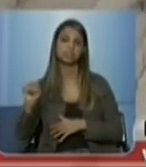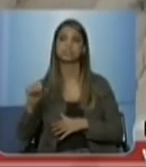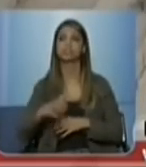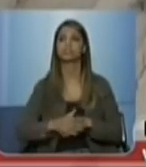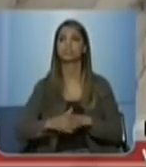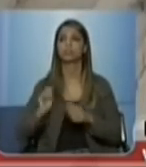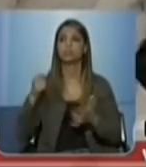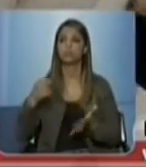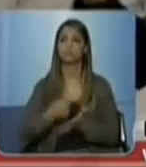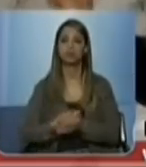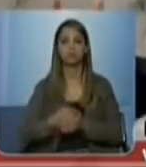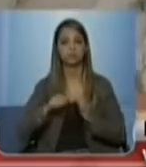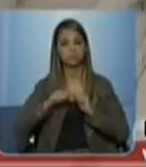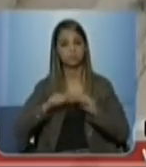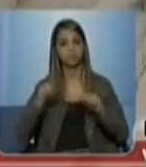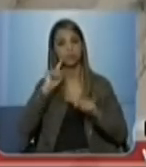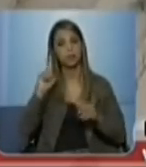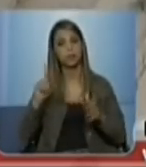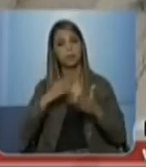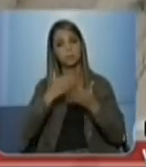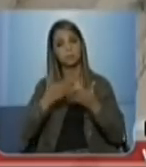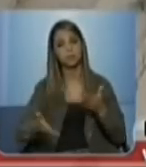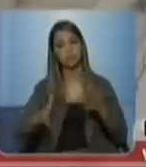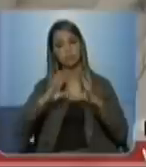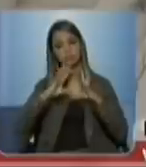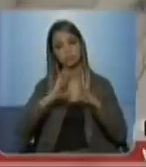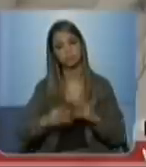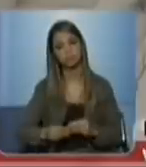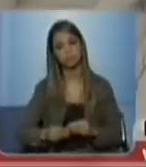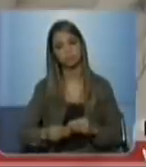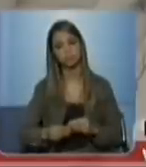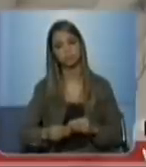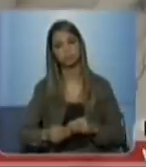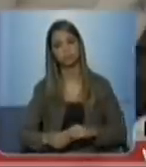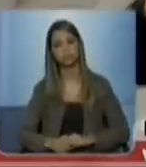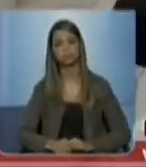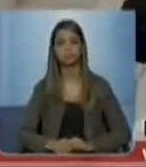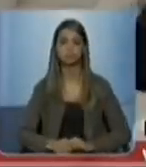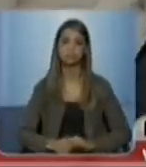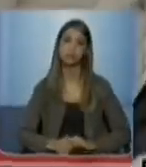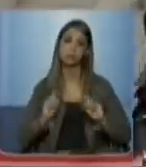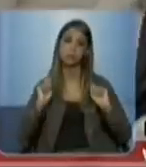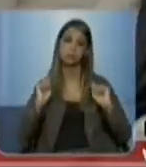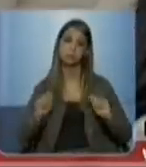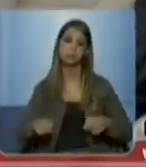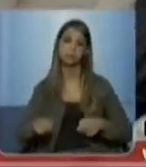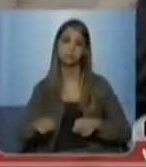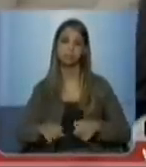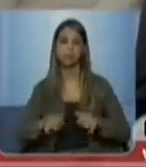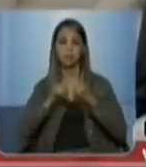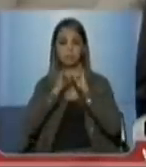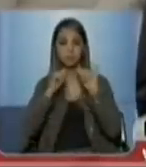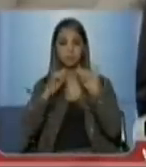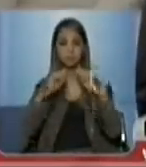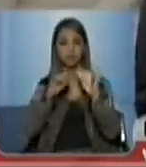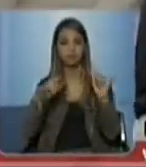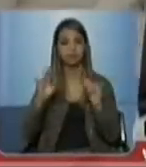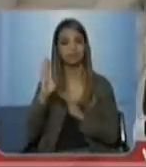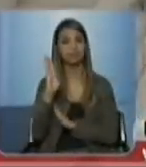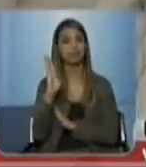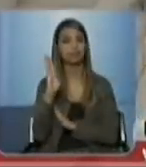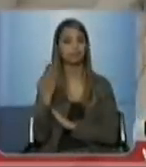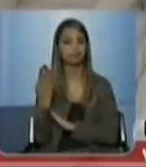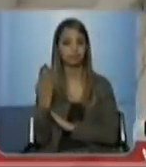sobreviver e depois perderam tudo foram arruinados por conta de uma possível propaganda enganosa